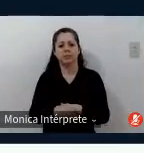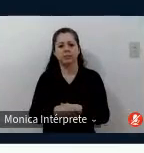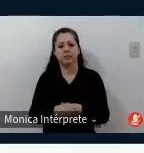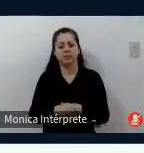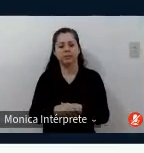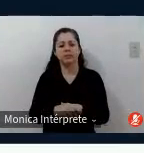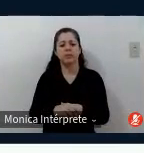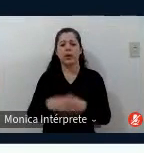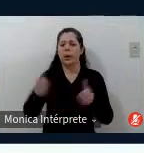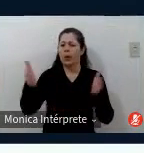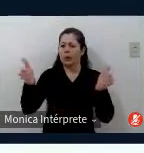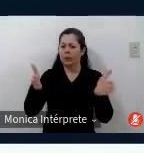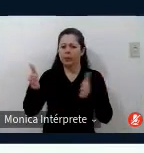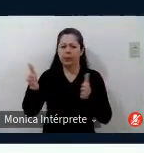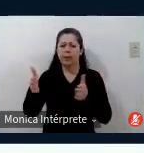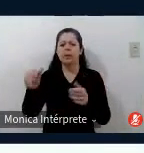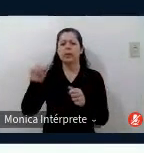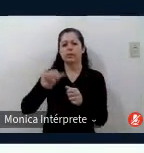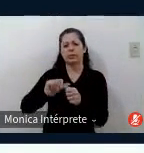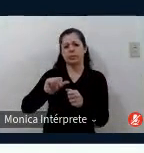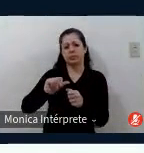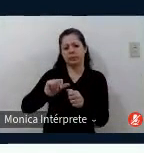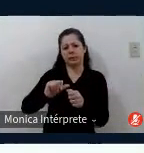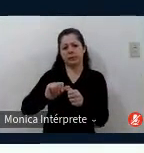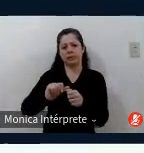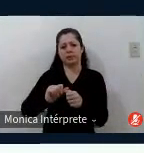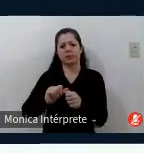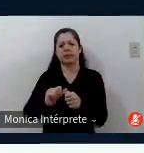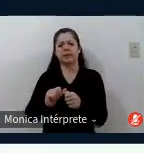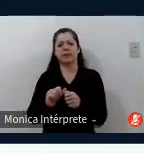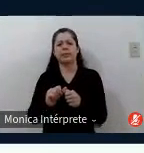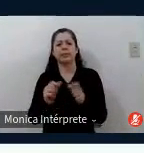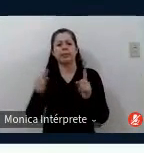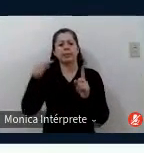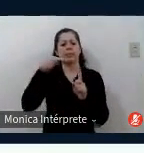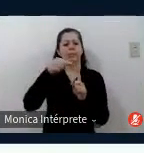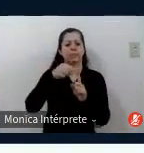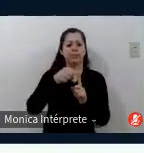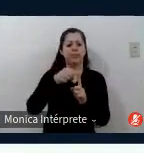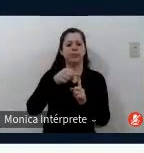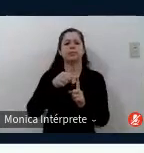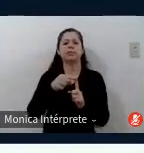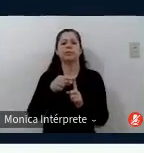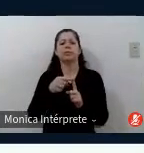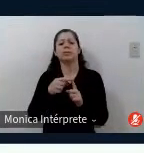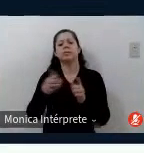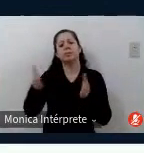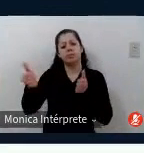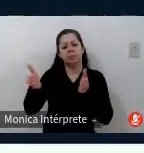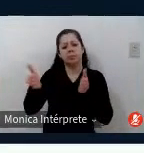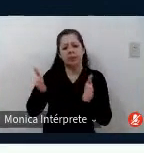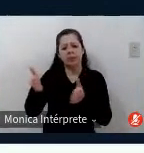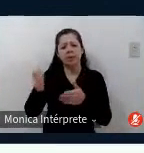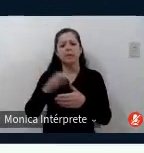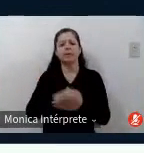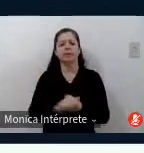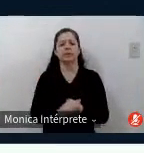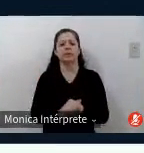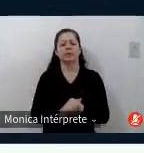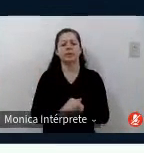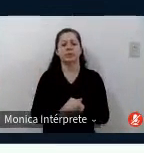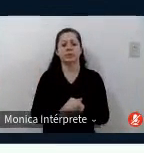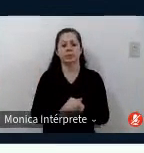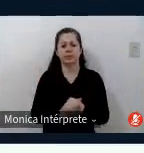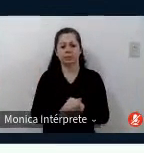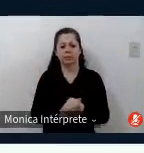né, quais são os indicadores, metas e prazos que vão nos permitir um acompanhamento